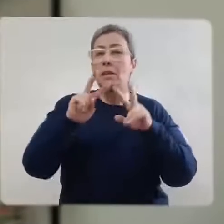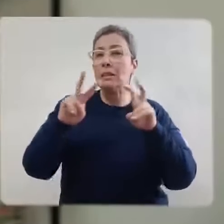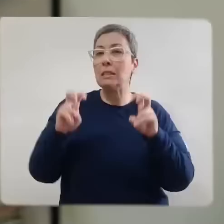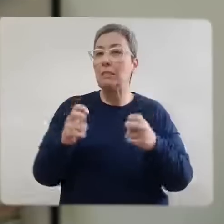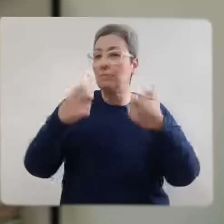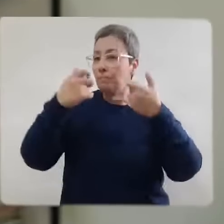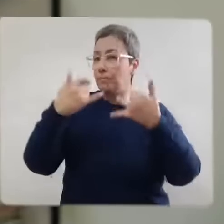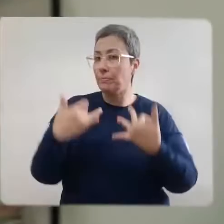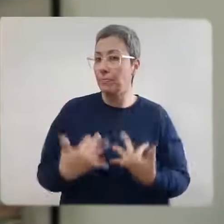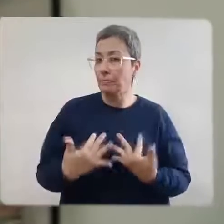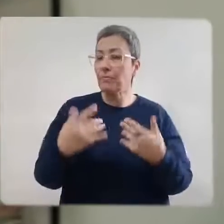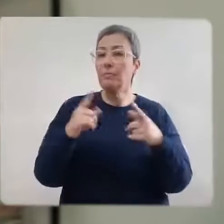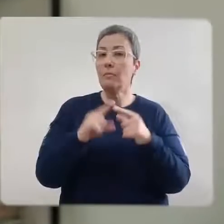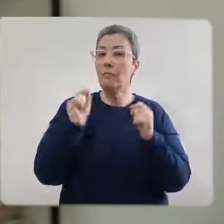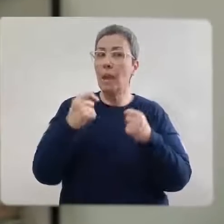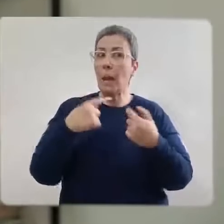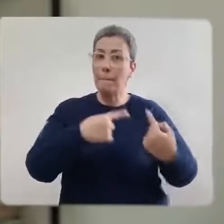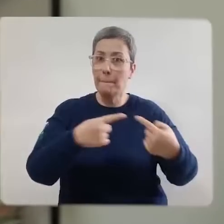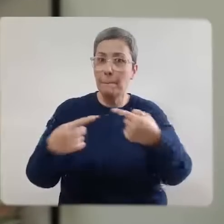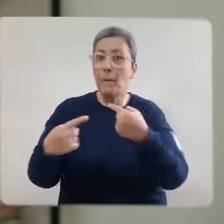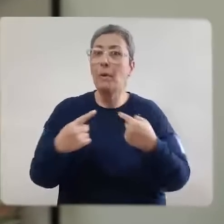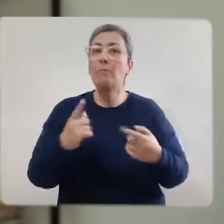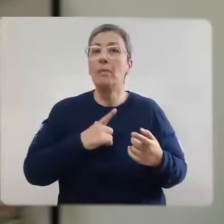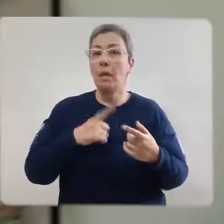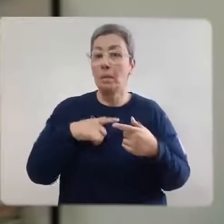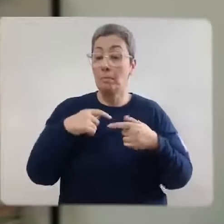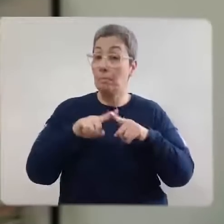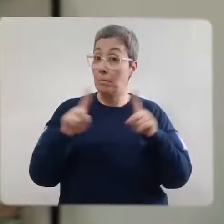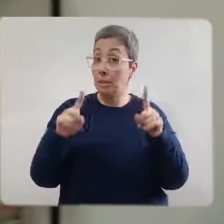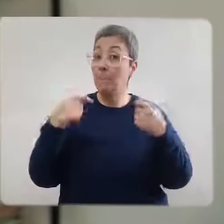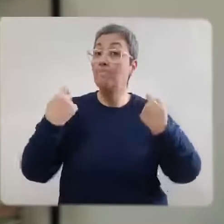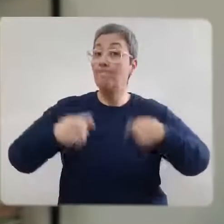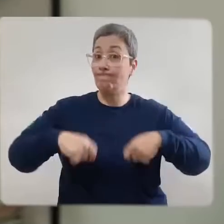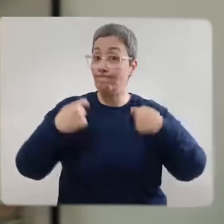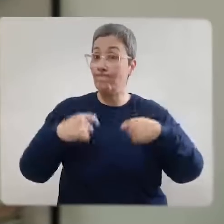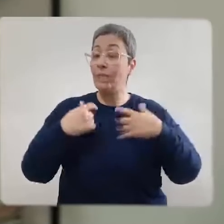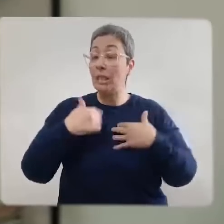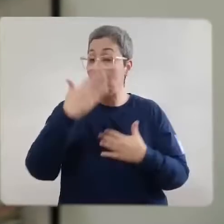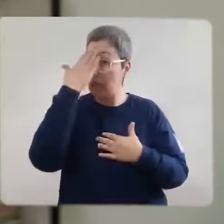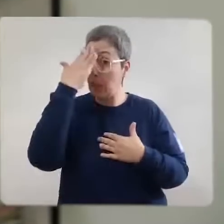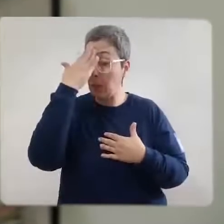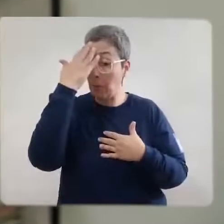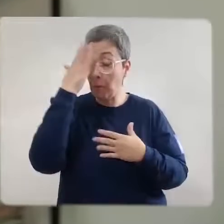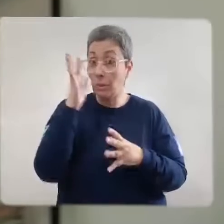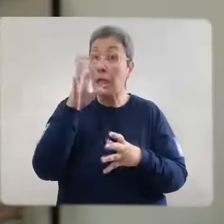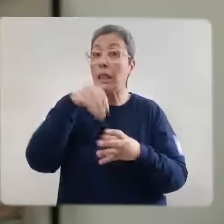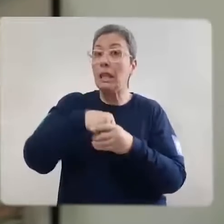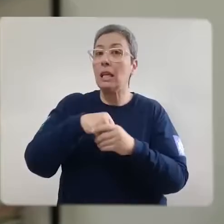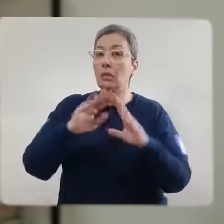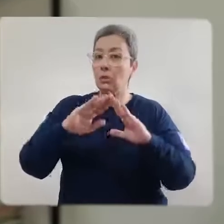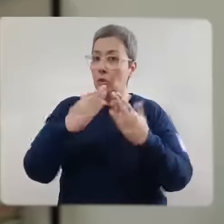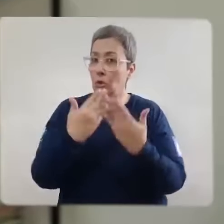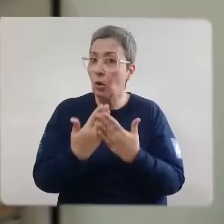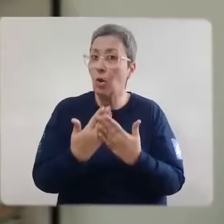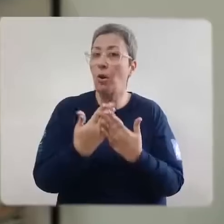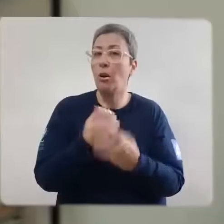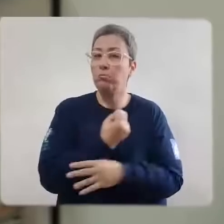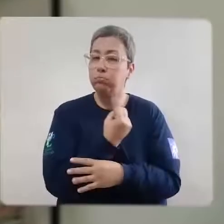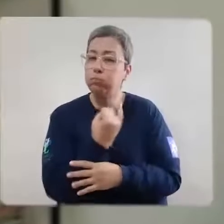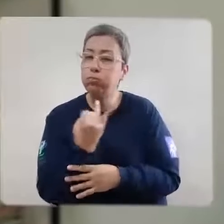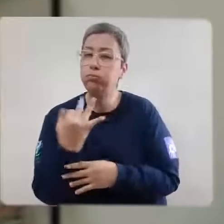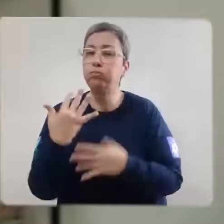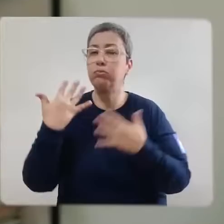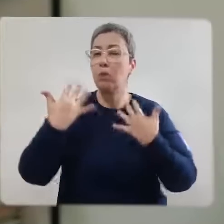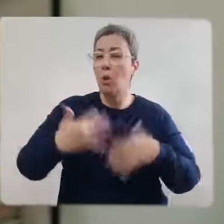falar deste tema, embora ele seja muito polêmico, mas muito necessário, porque nós sabemos como é o chão da escola, Uma escola